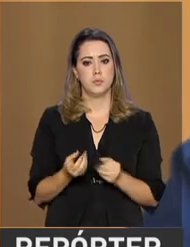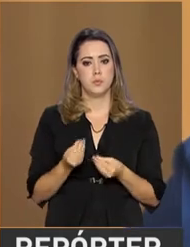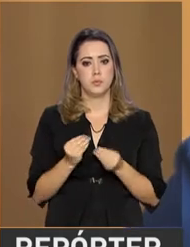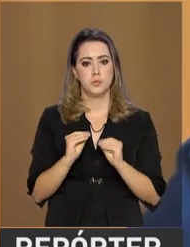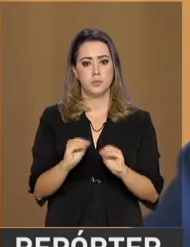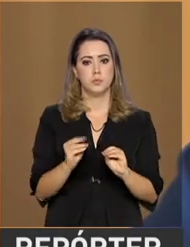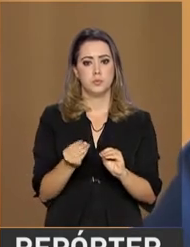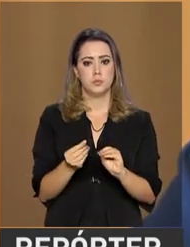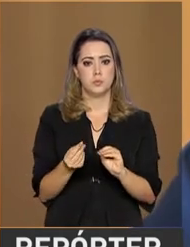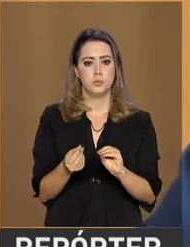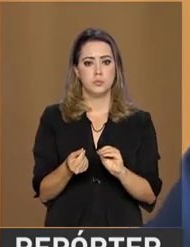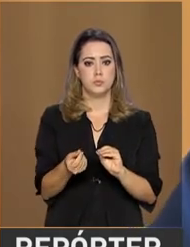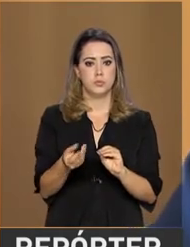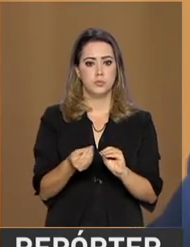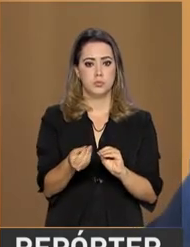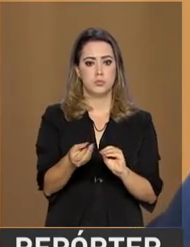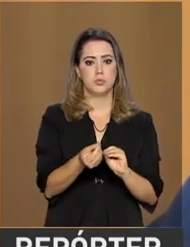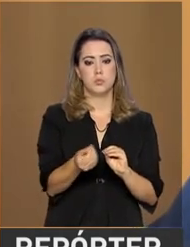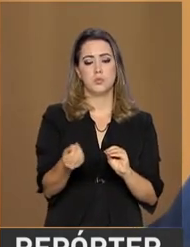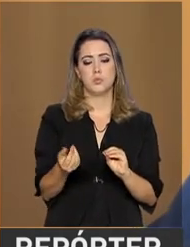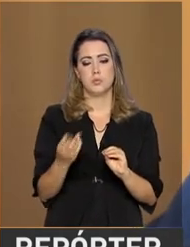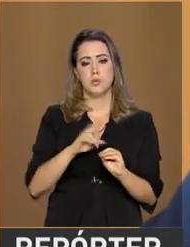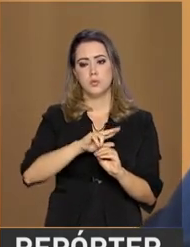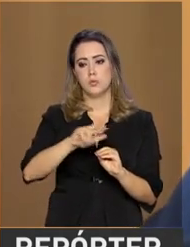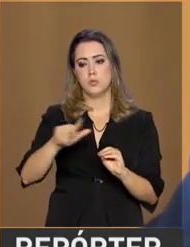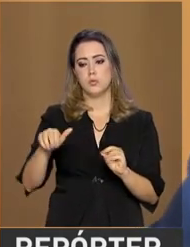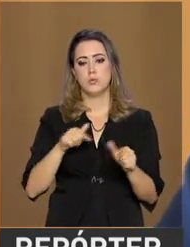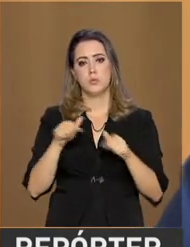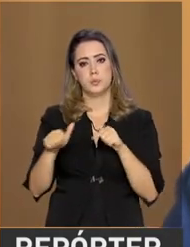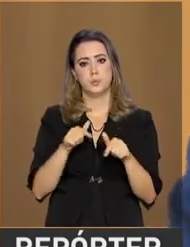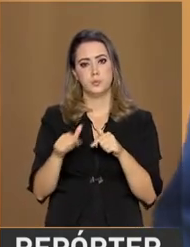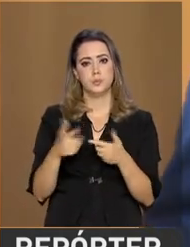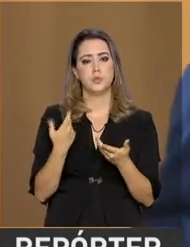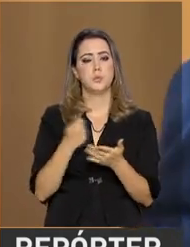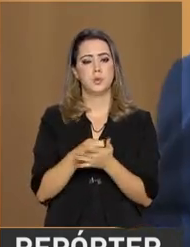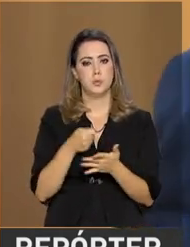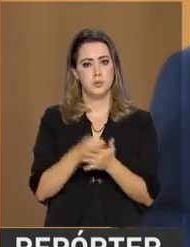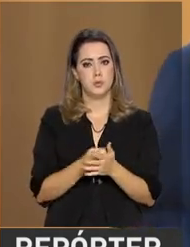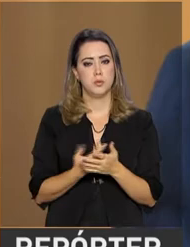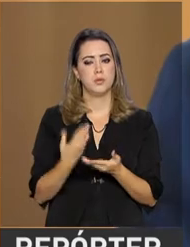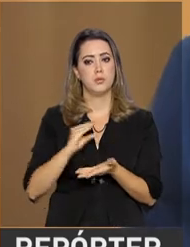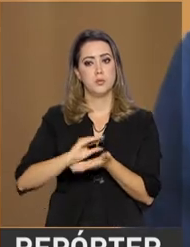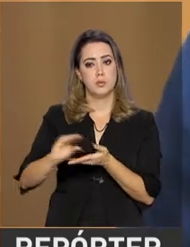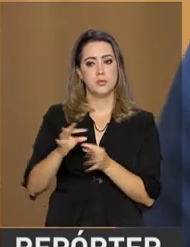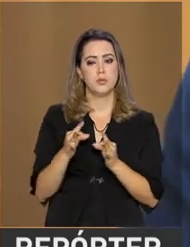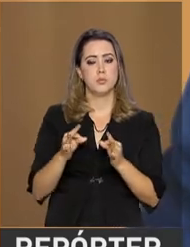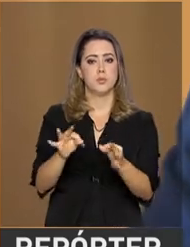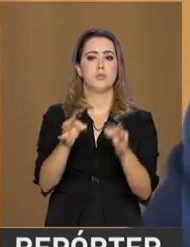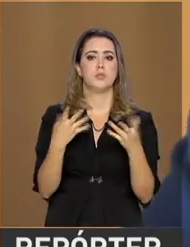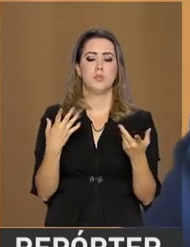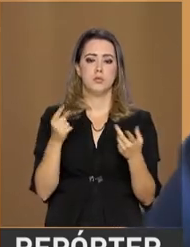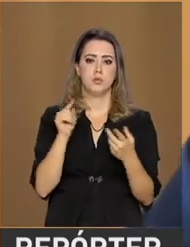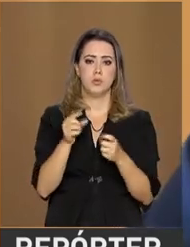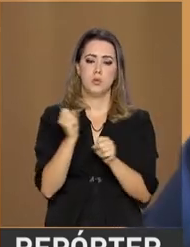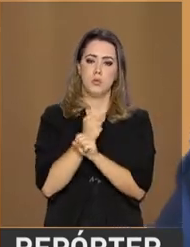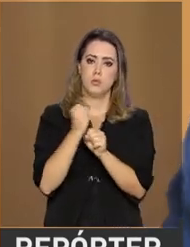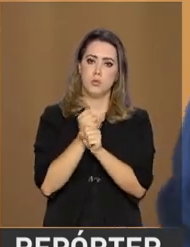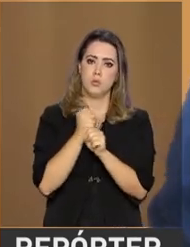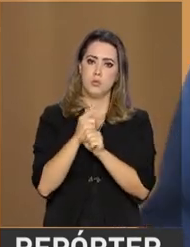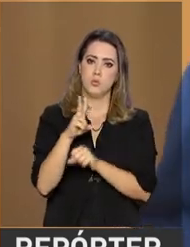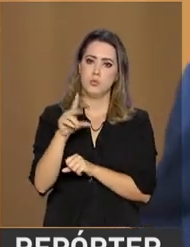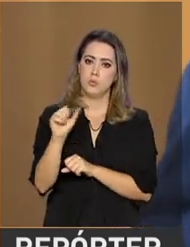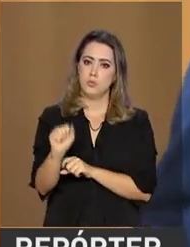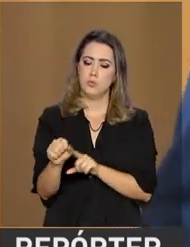sejam utilizados em diversas operações de custeio, investimento em tecnologia, construção de